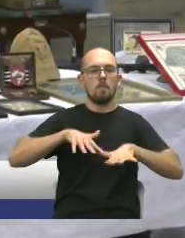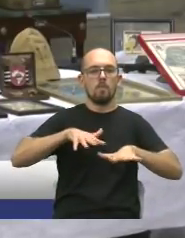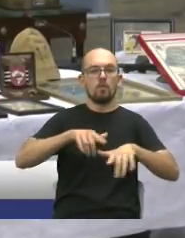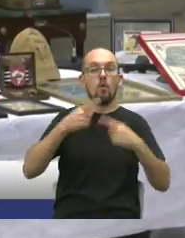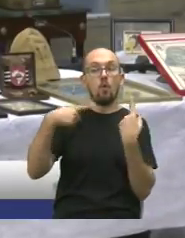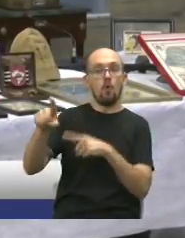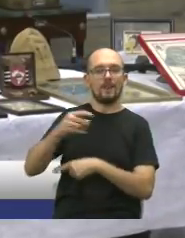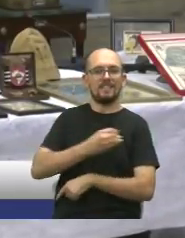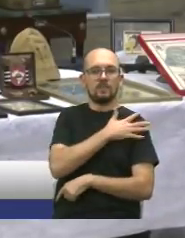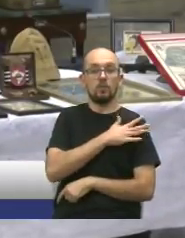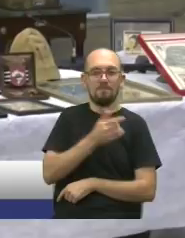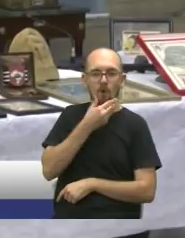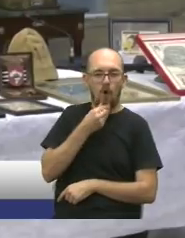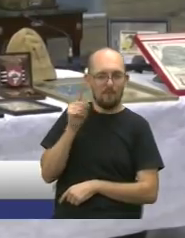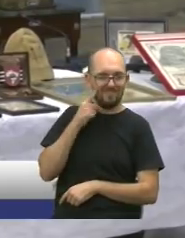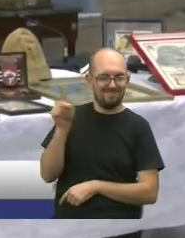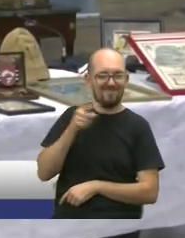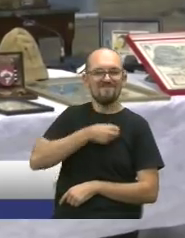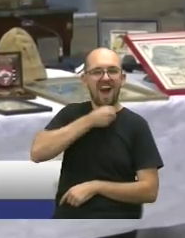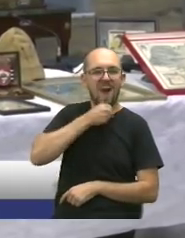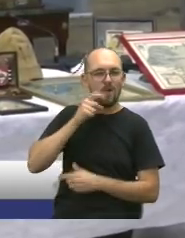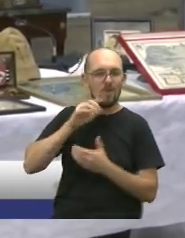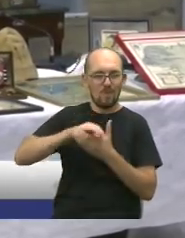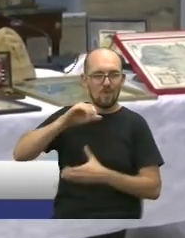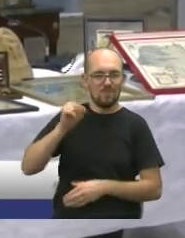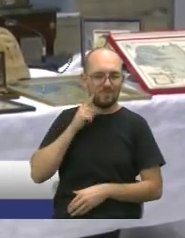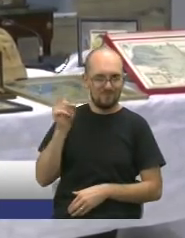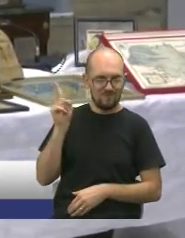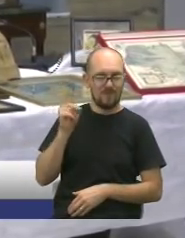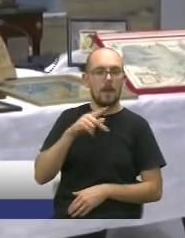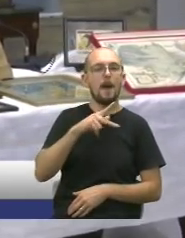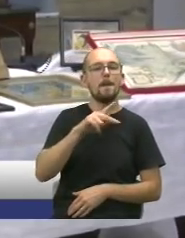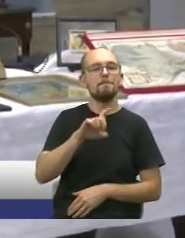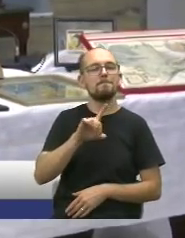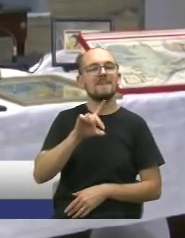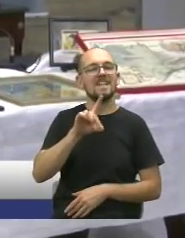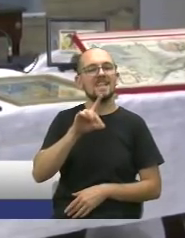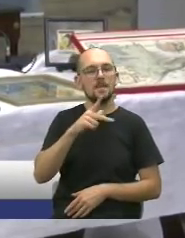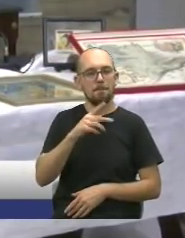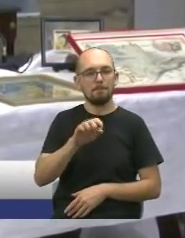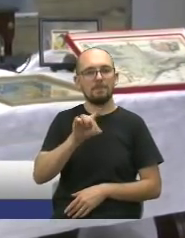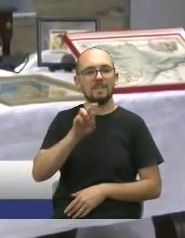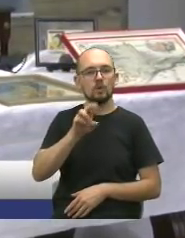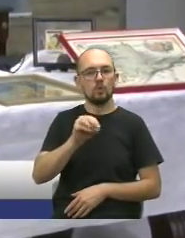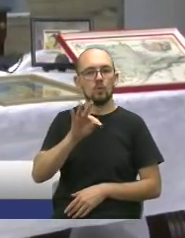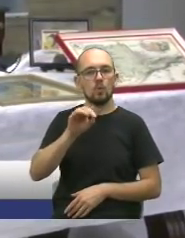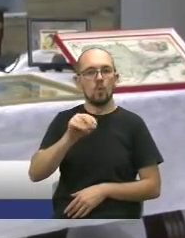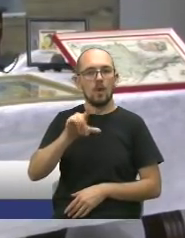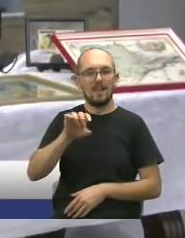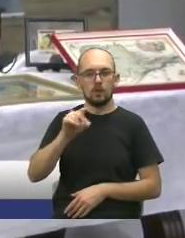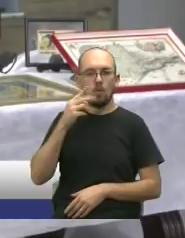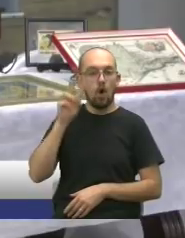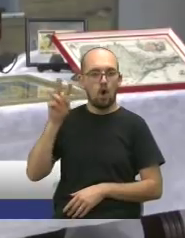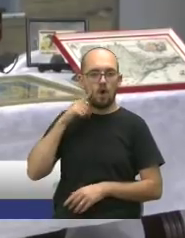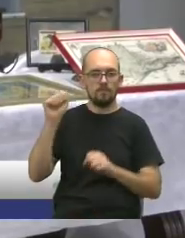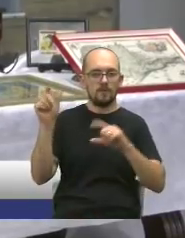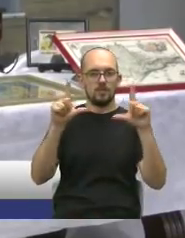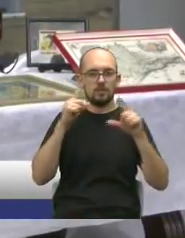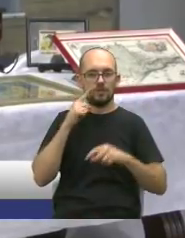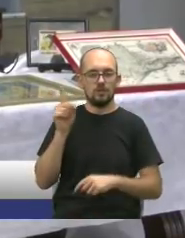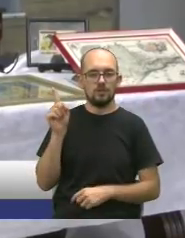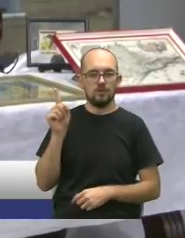senhorzinho aí, o doutor Pedro de Toledo, interventor imposto pelo Getúlio, pega a imagem ali.